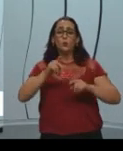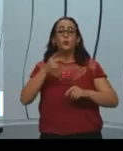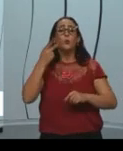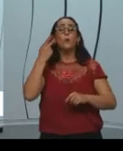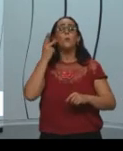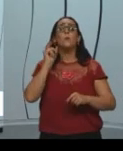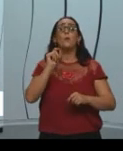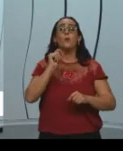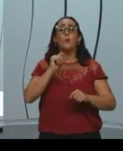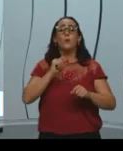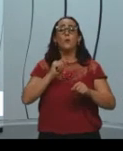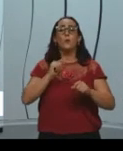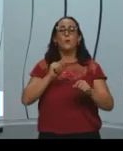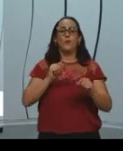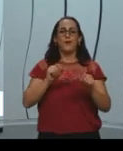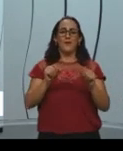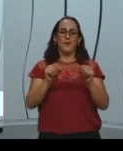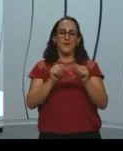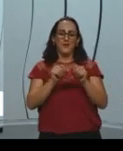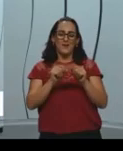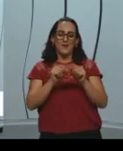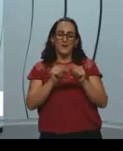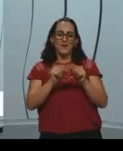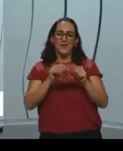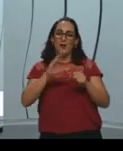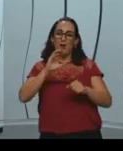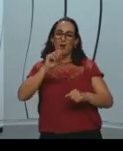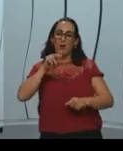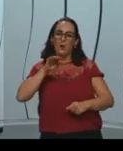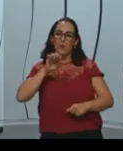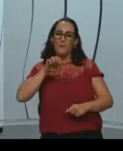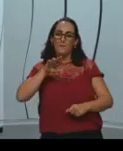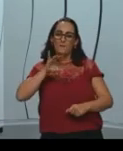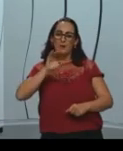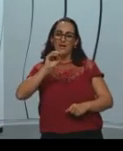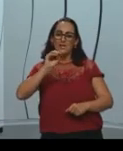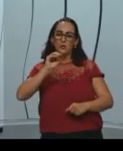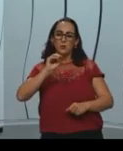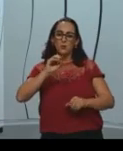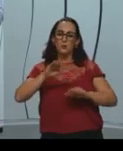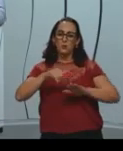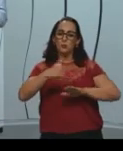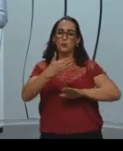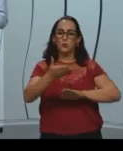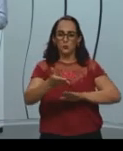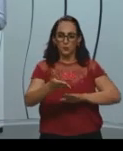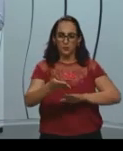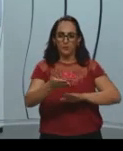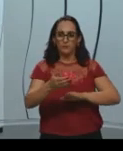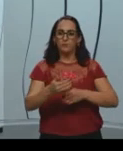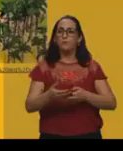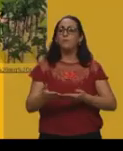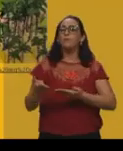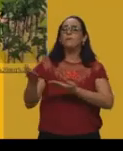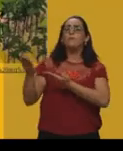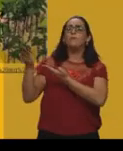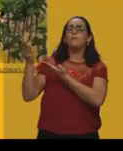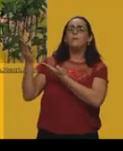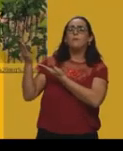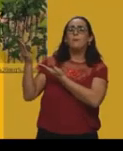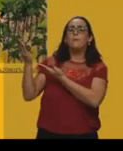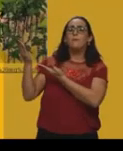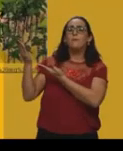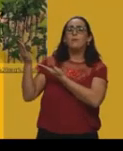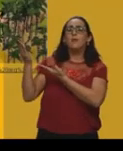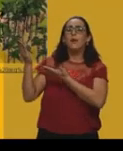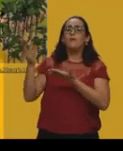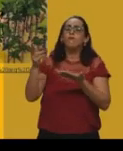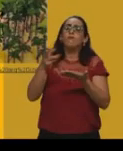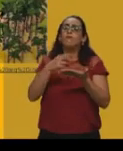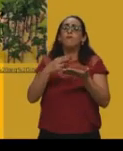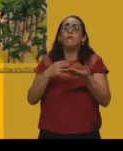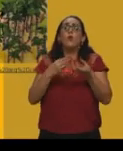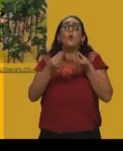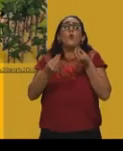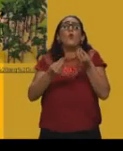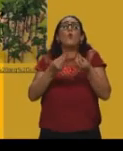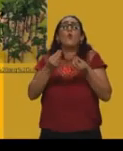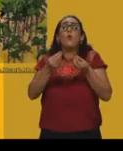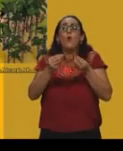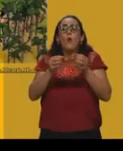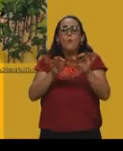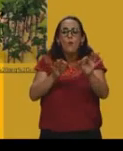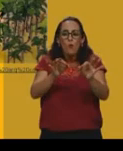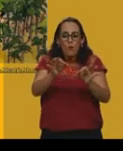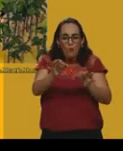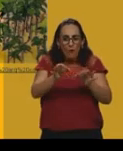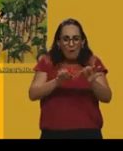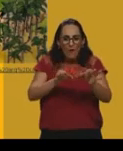externo. A gente tem aqui uma imagem que vai mostrar um pouco sobre como se organizava o engenho, né? Então, a